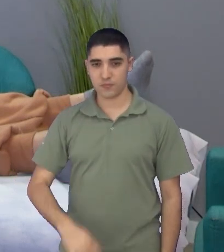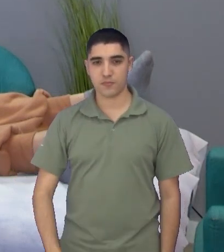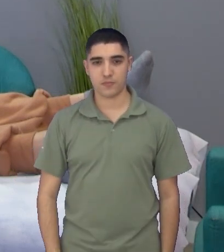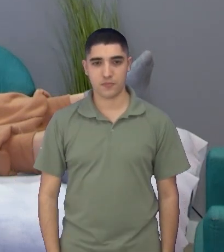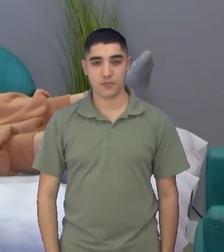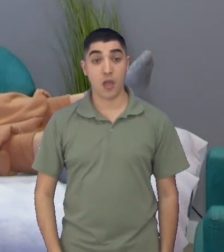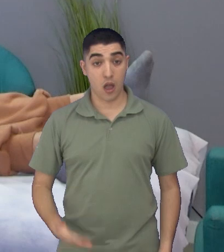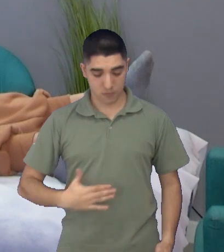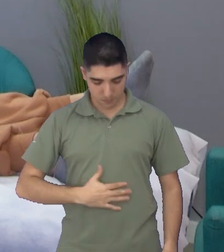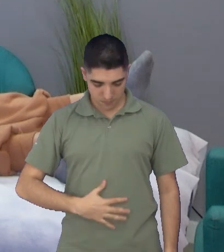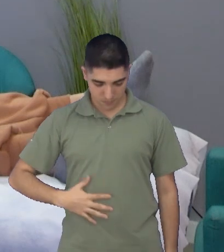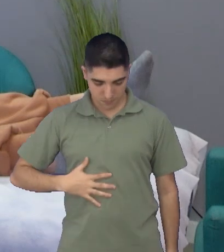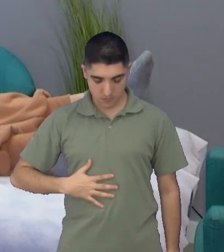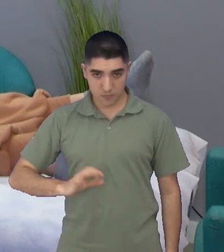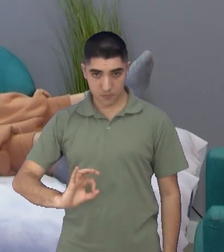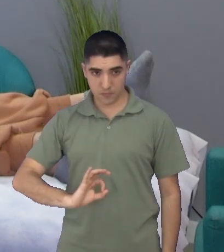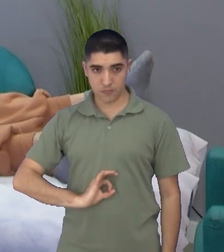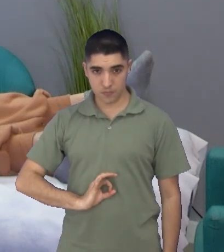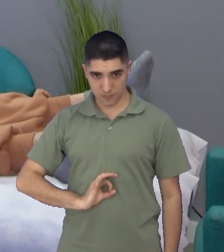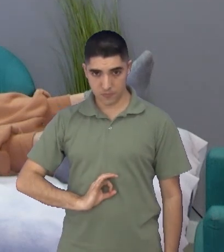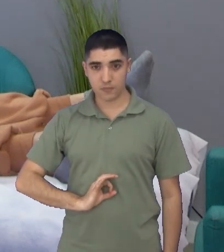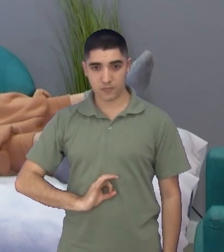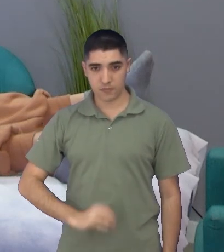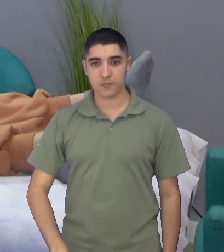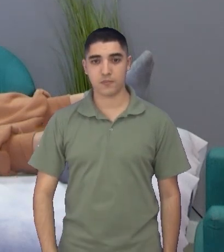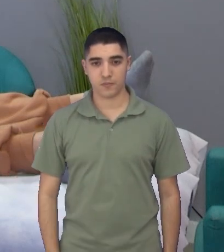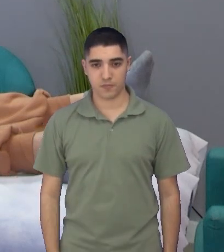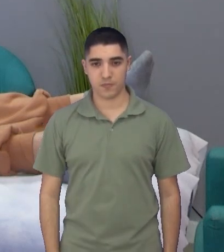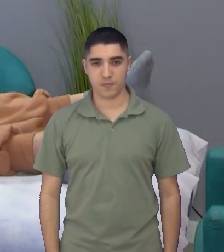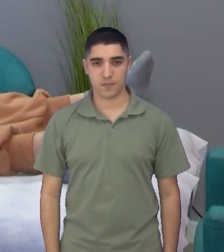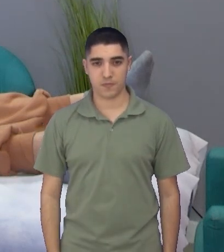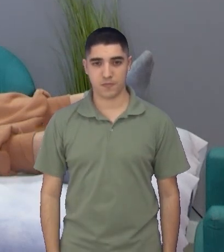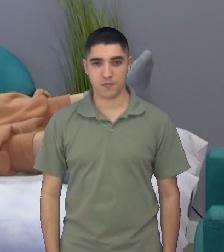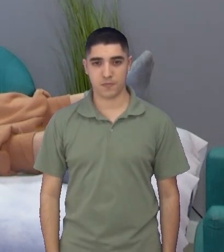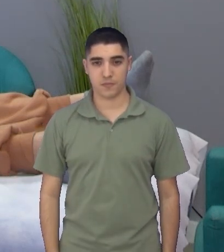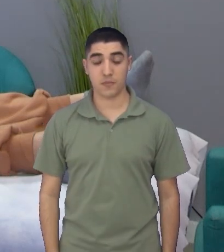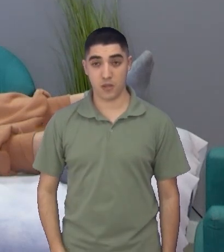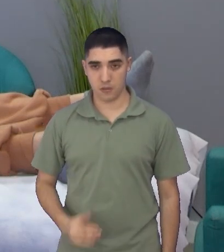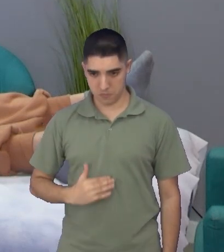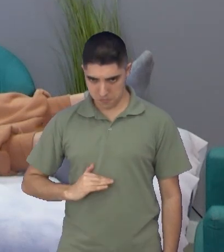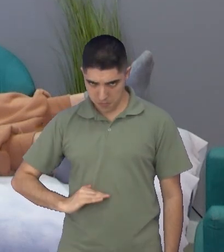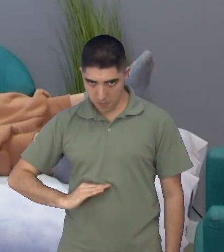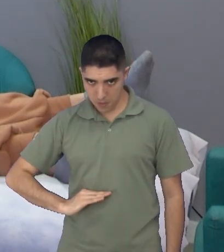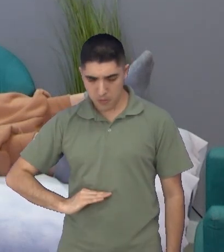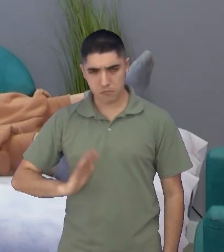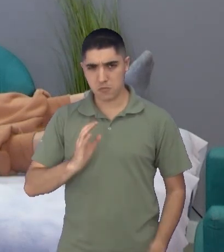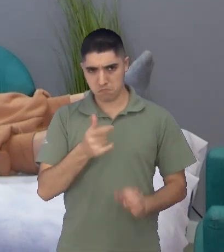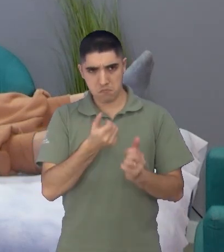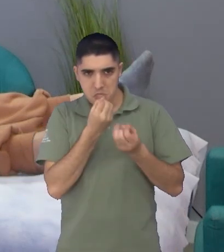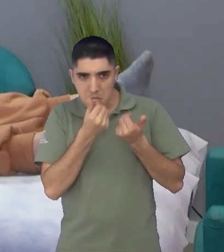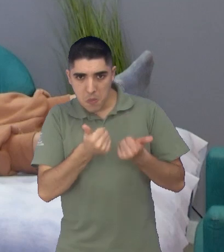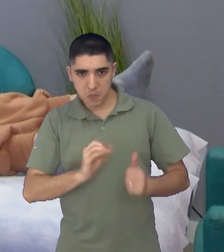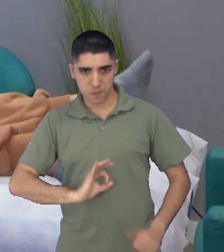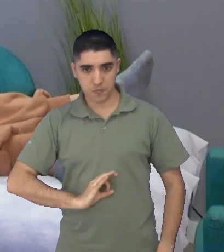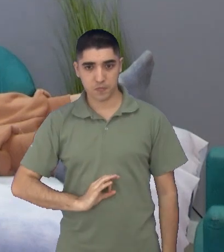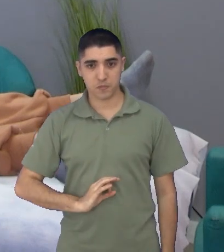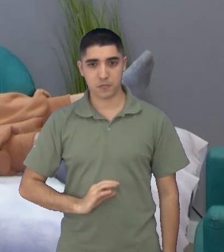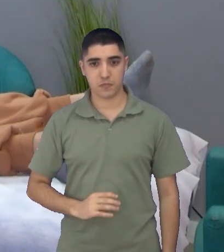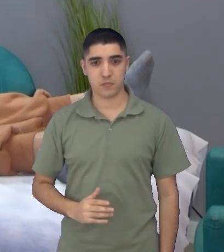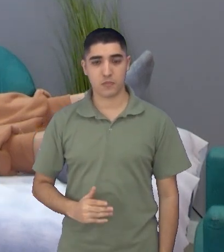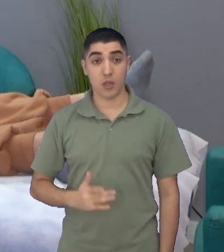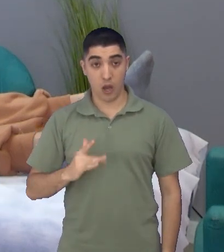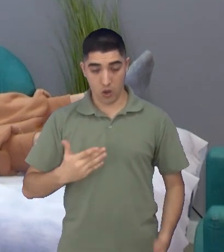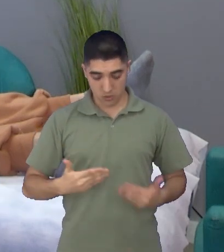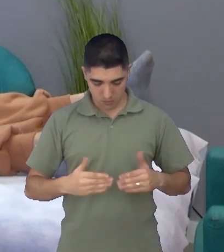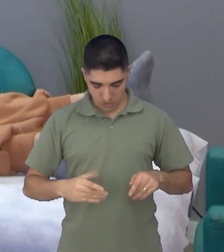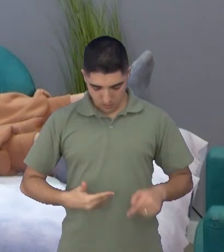no estômago. O estômago é bem aqui assim, mais um pouquinho para baixo. Aí tá ótimo. No baixo ventre, abaixo